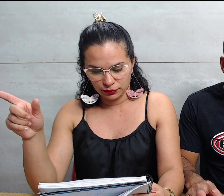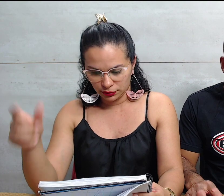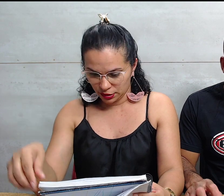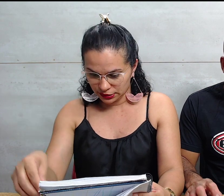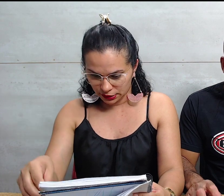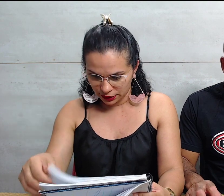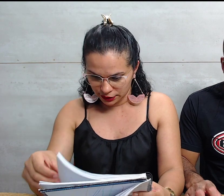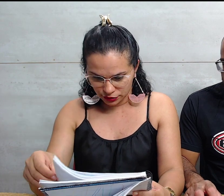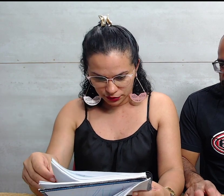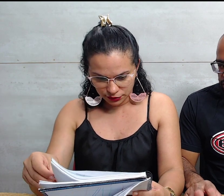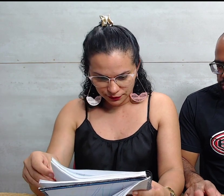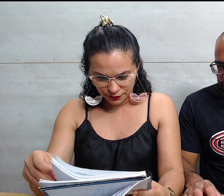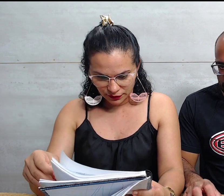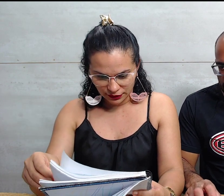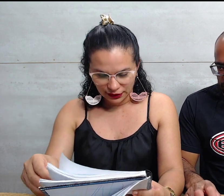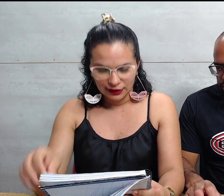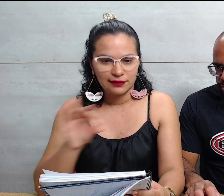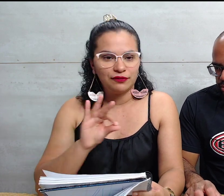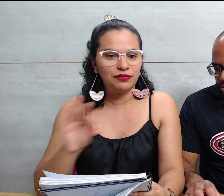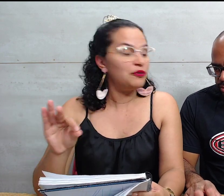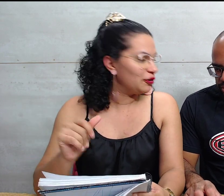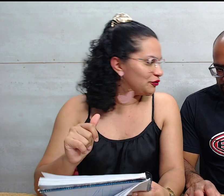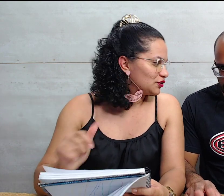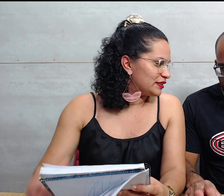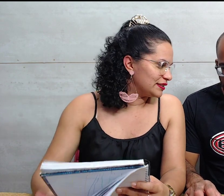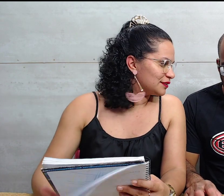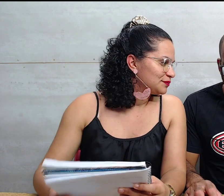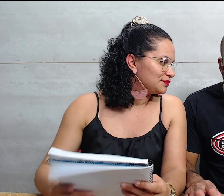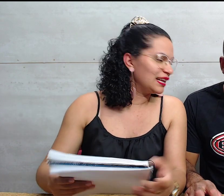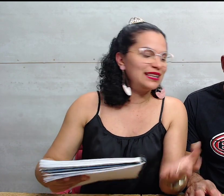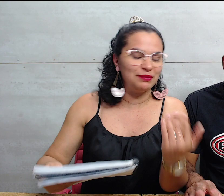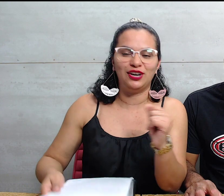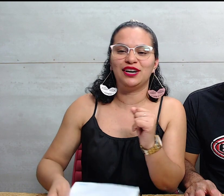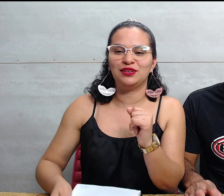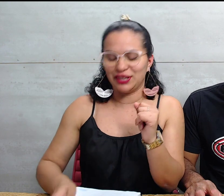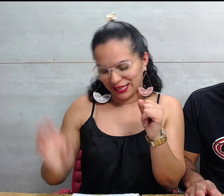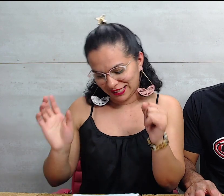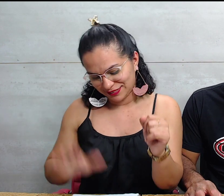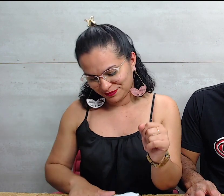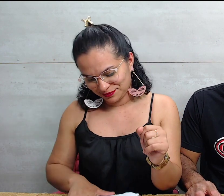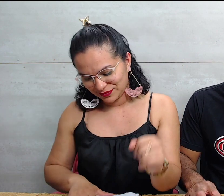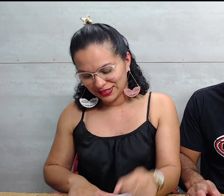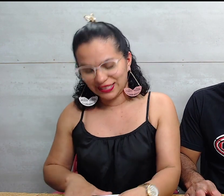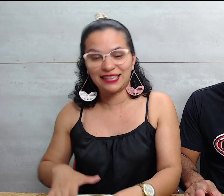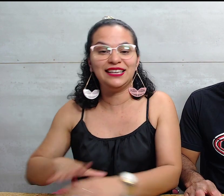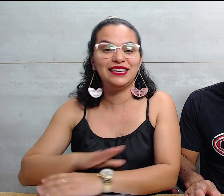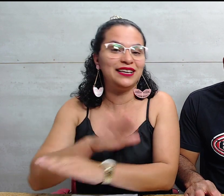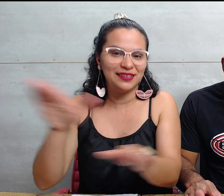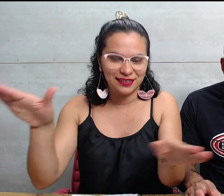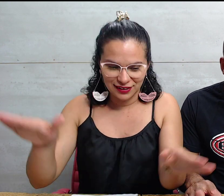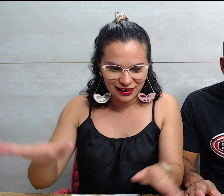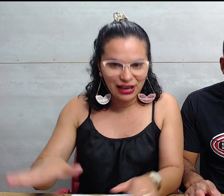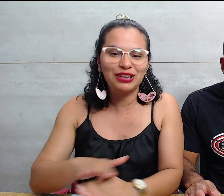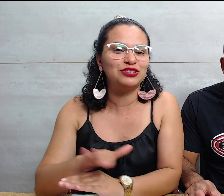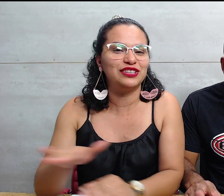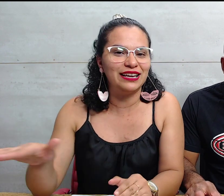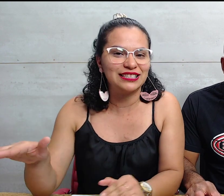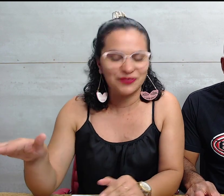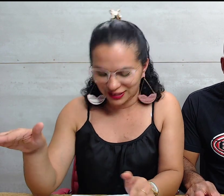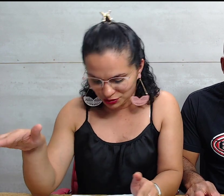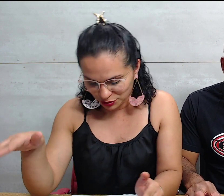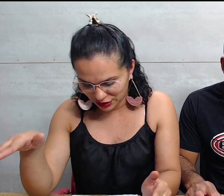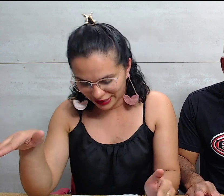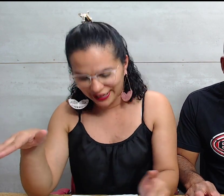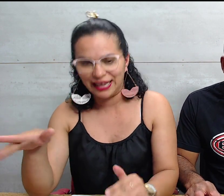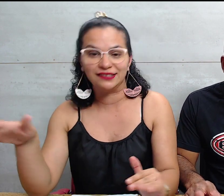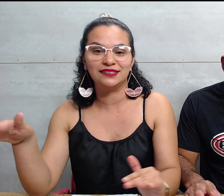de... Nossa, que é isso? Vamos ver o vídeo, Alessandro? Nada melhor do que... E aqui, deixa eu anotei aqui, as